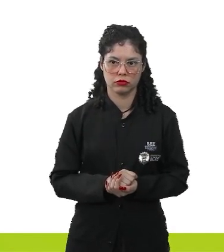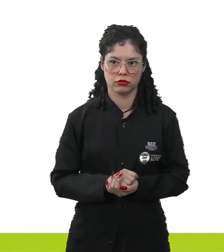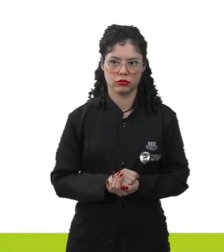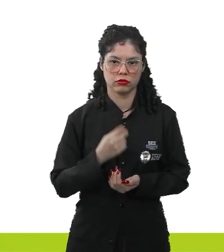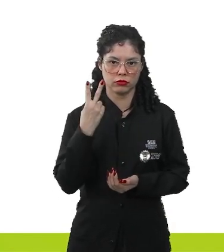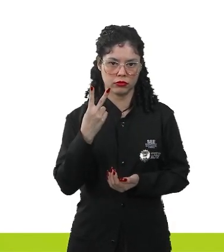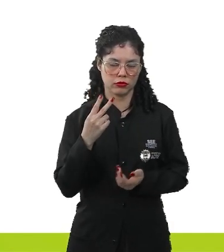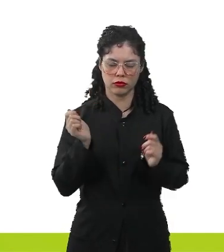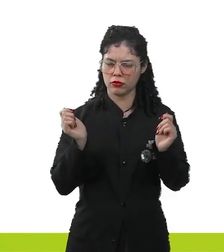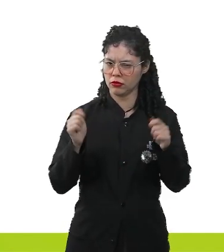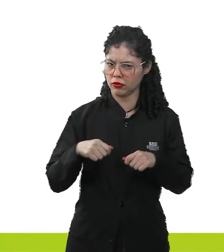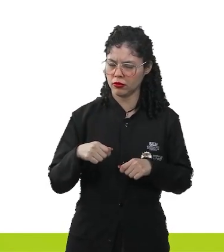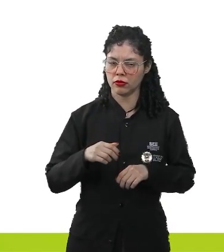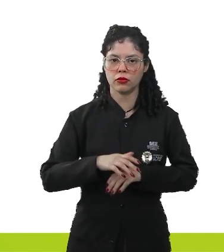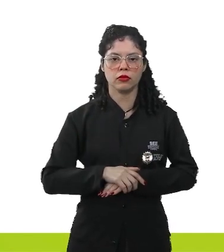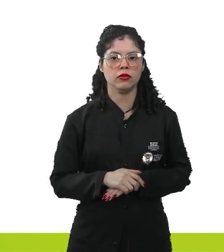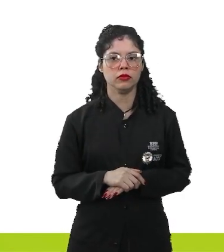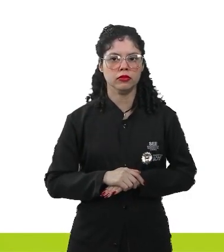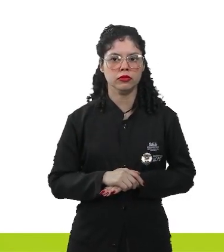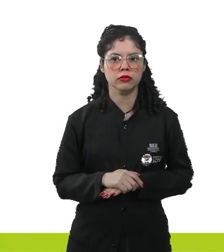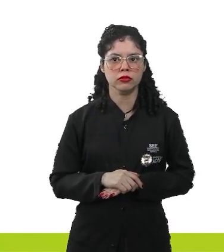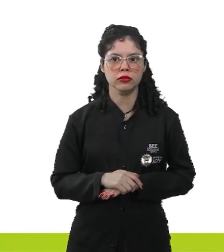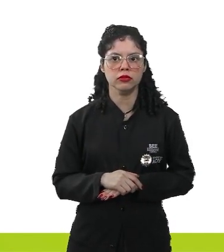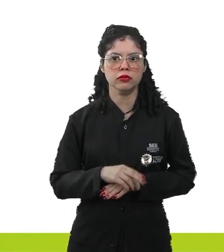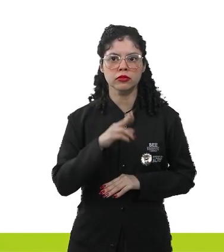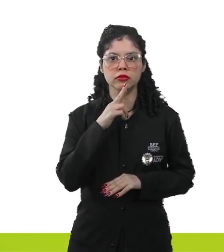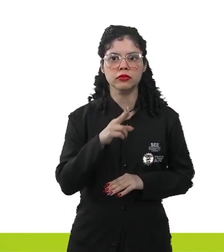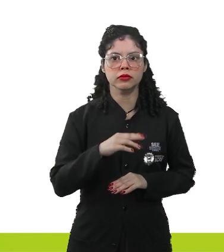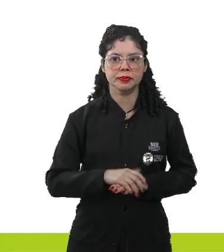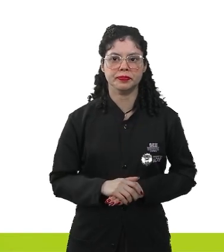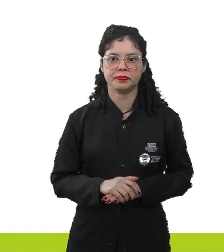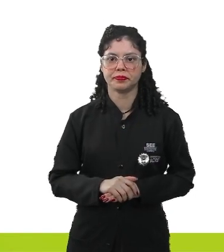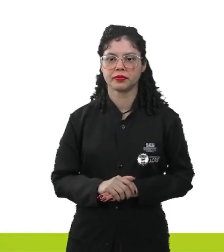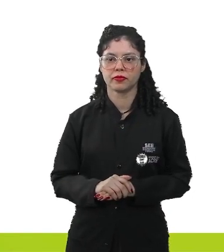soluções possíveis. Vamos calcular.